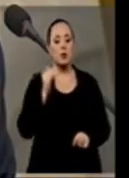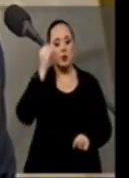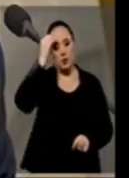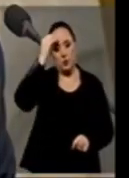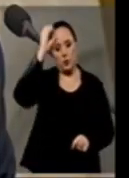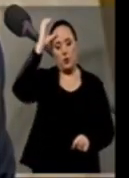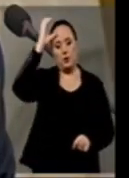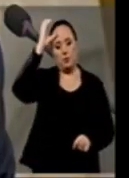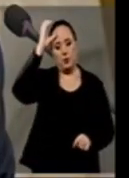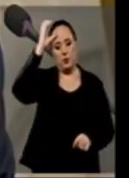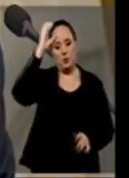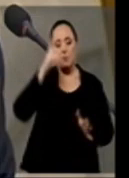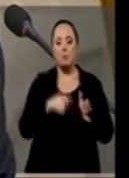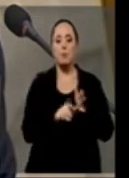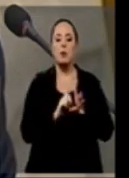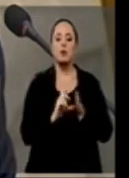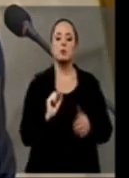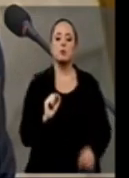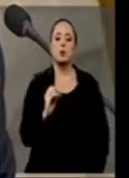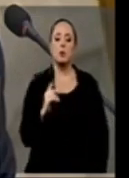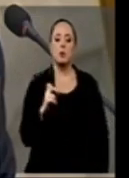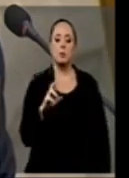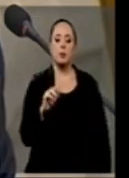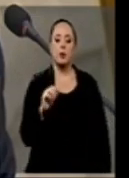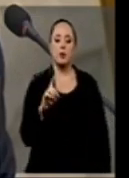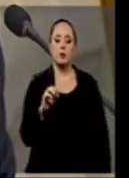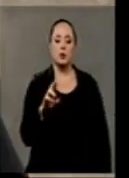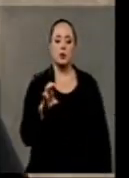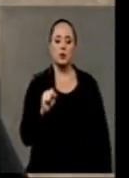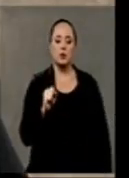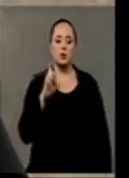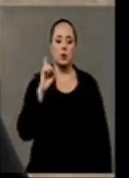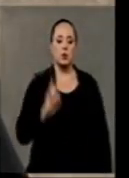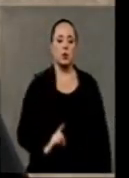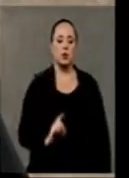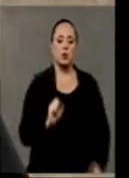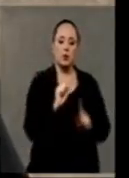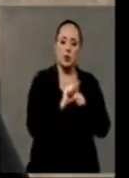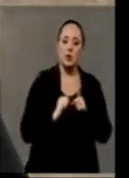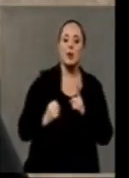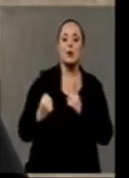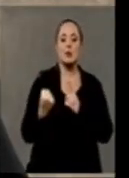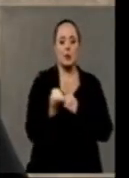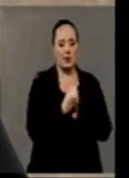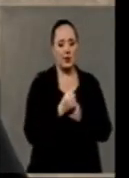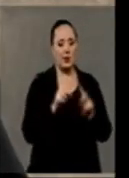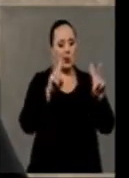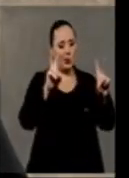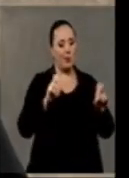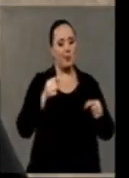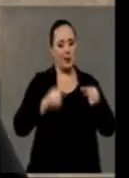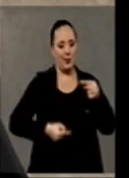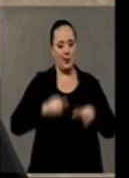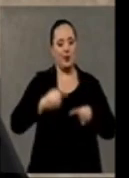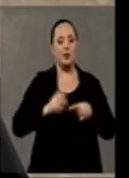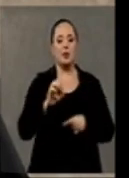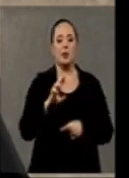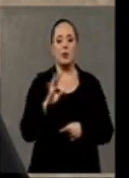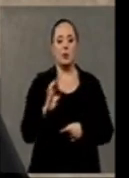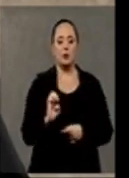prévio aos operadores do direito ea sociedade dos temas a serem julgados pela